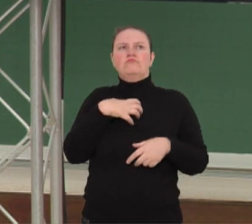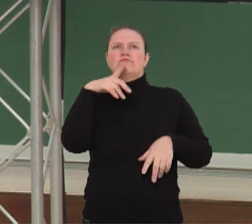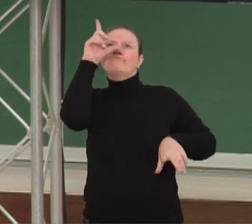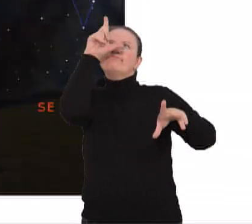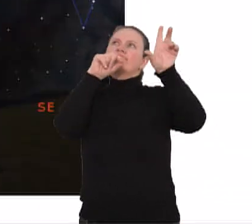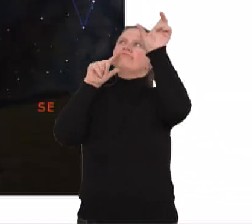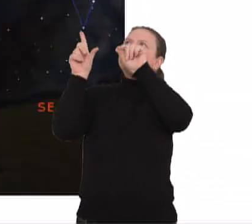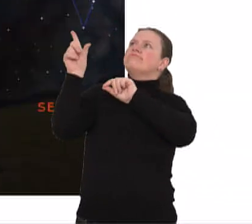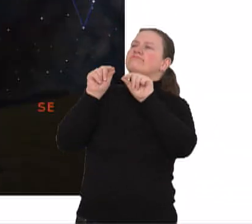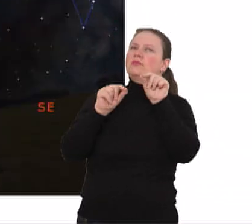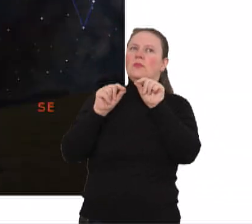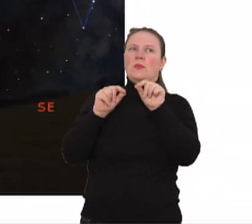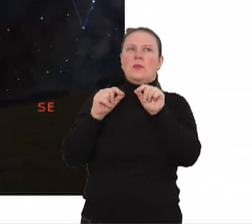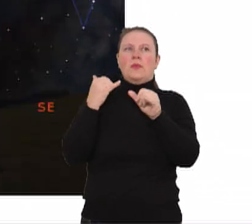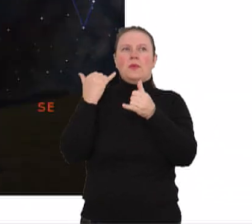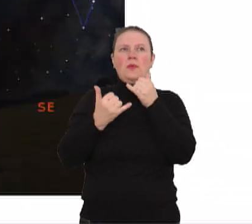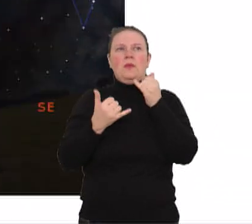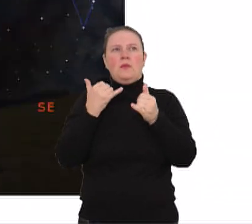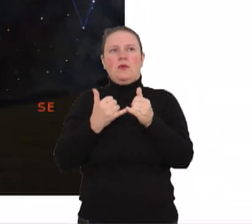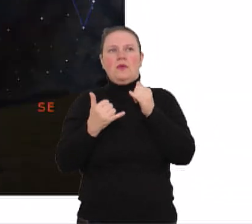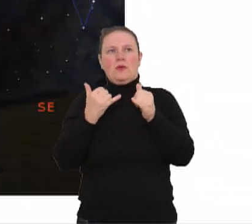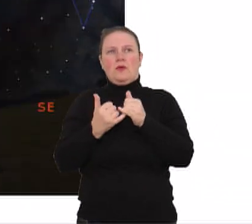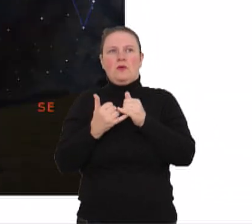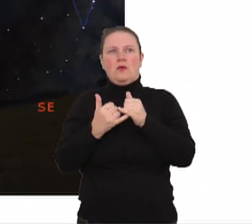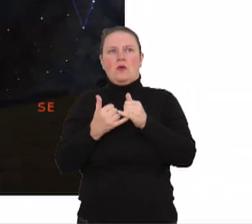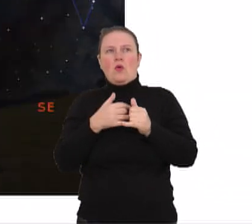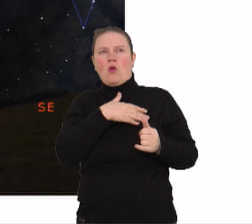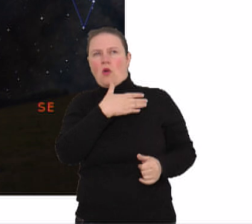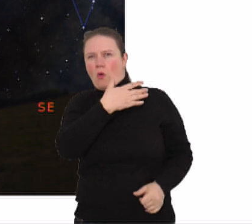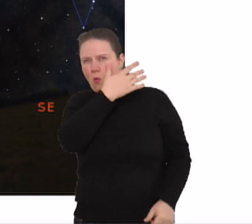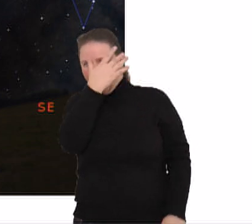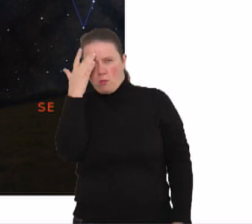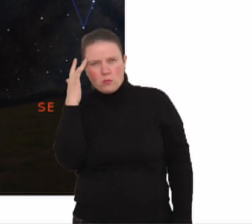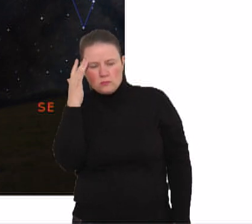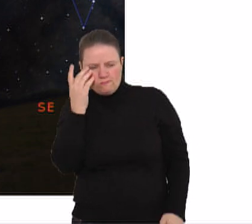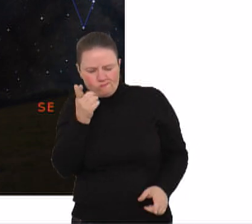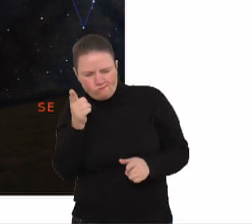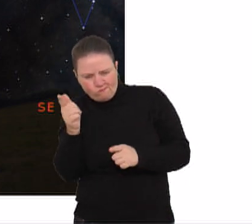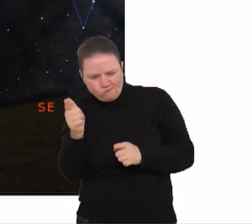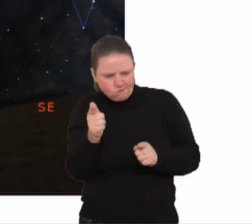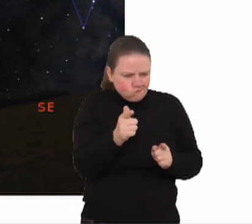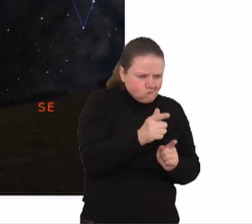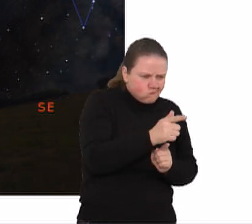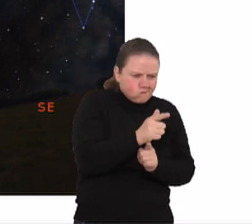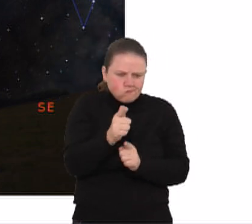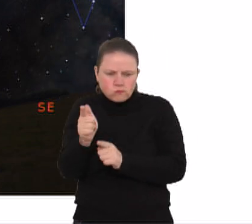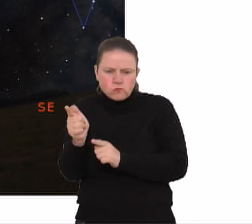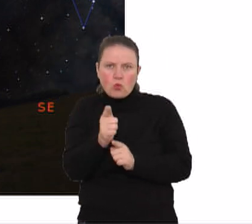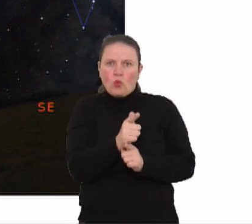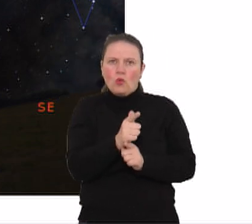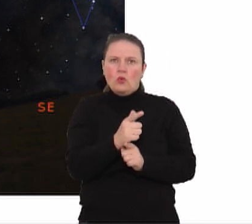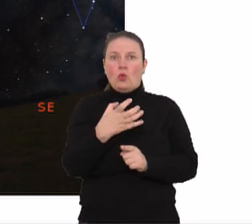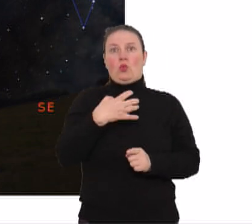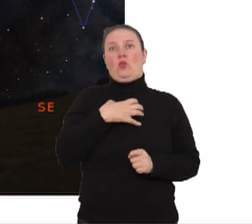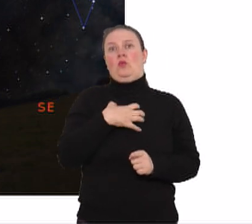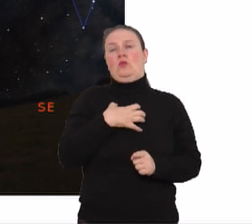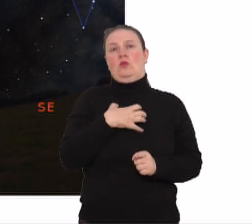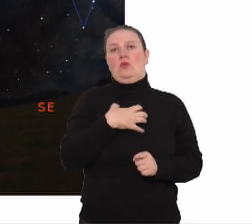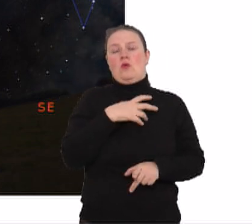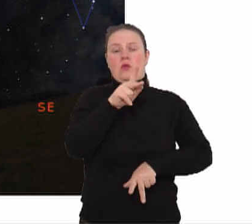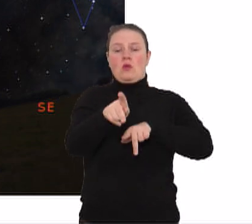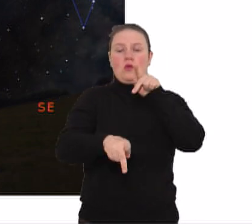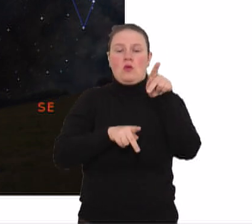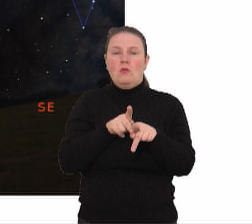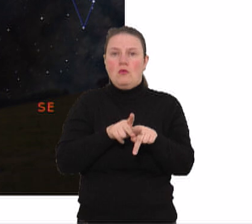que é de que para a cultura deles é de um caçador. já é uma outra história. Por quê? Cada